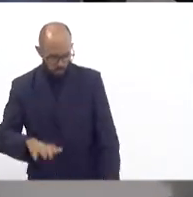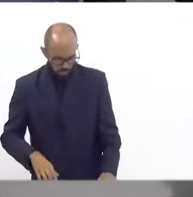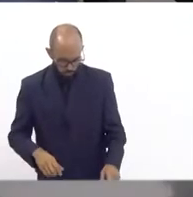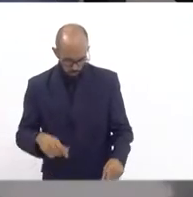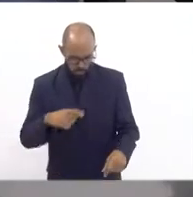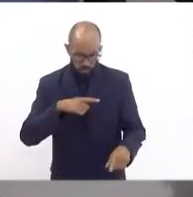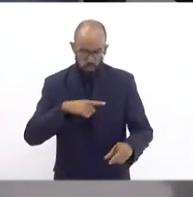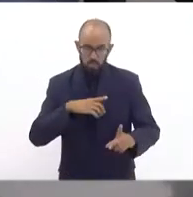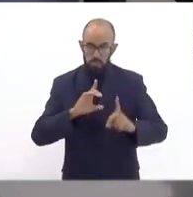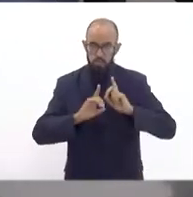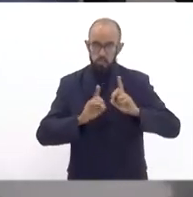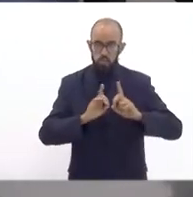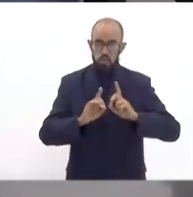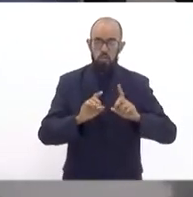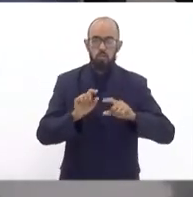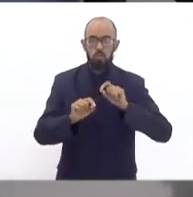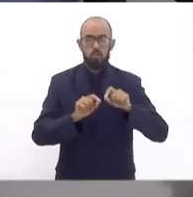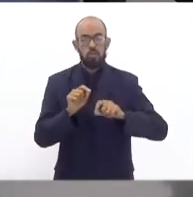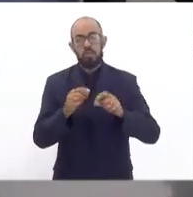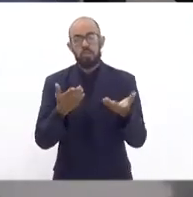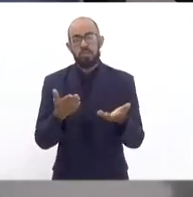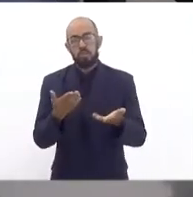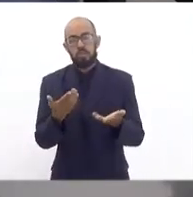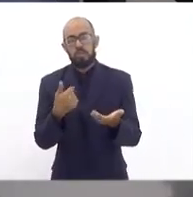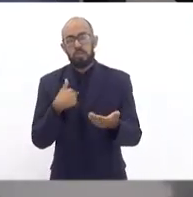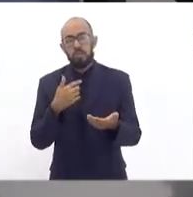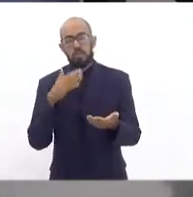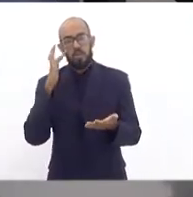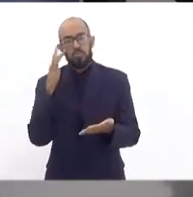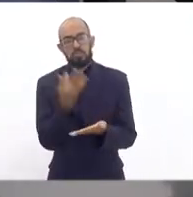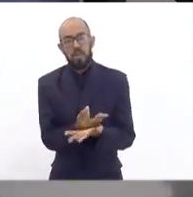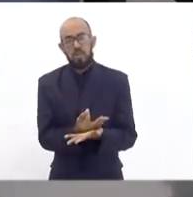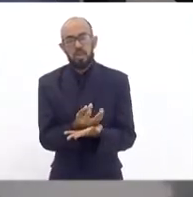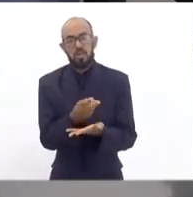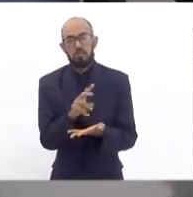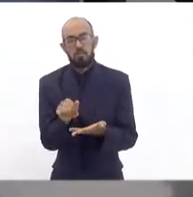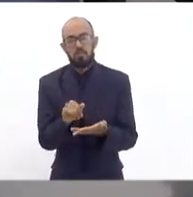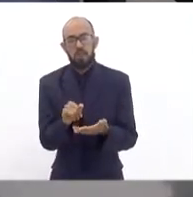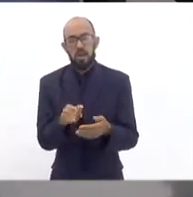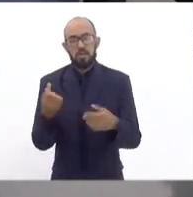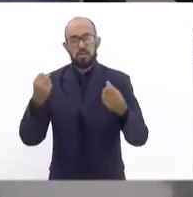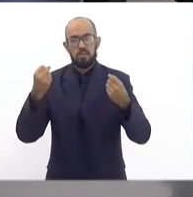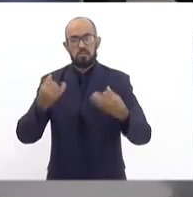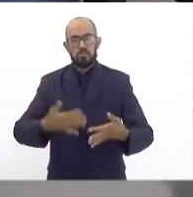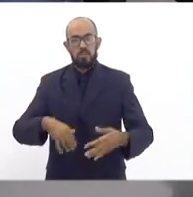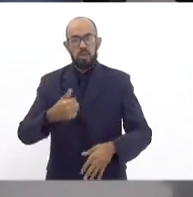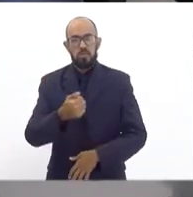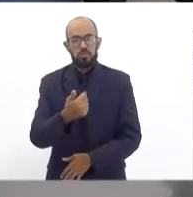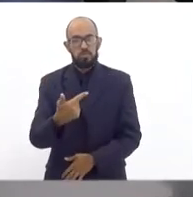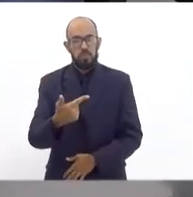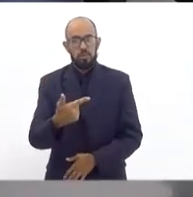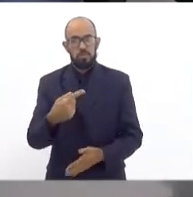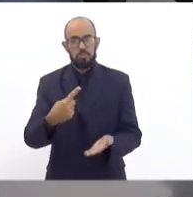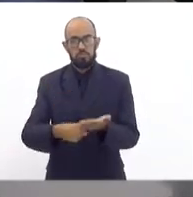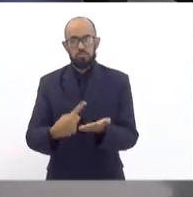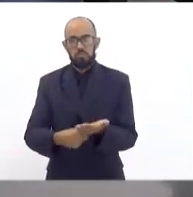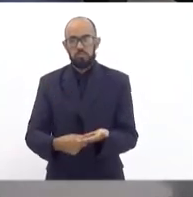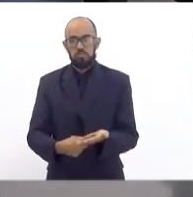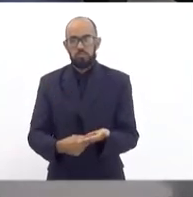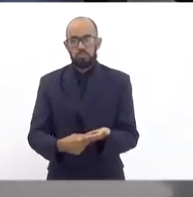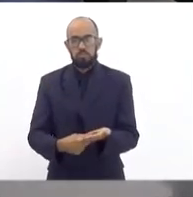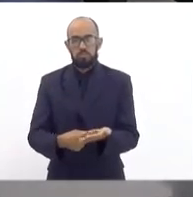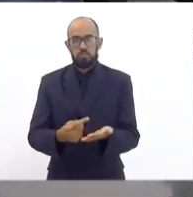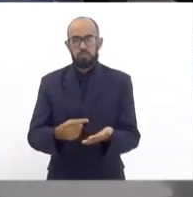provavelmente, eu tenho assim, né, a convicção que vai vir no 12º termo aditivo, né, que eu acho que